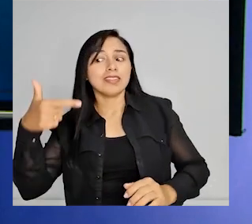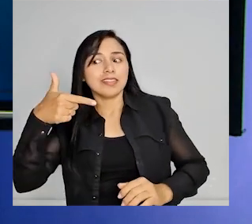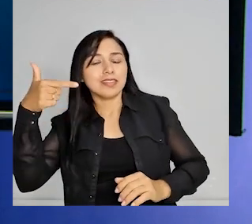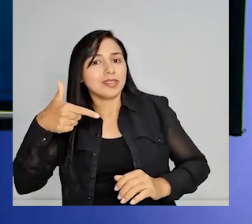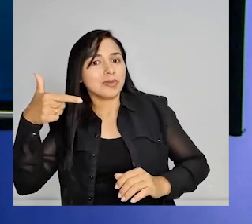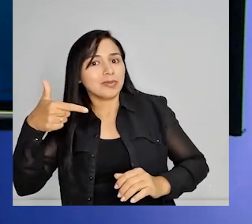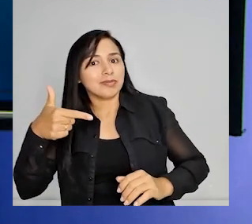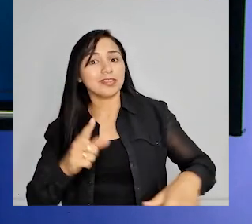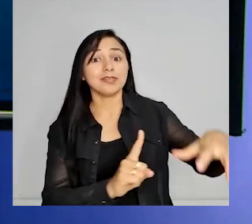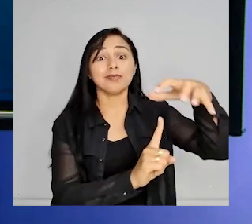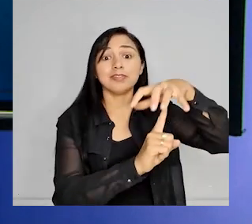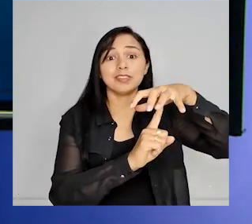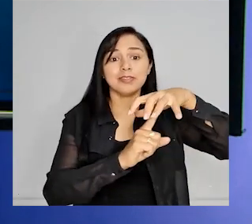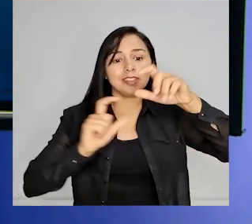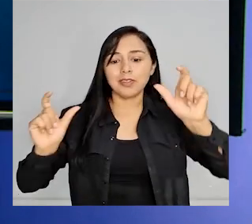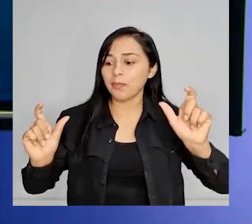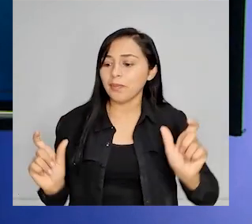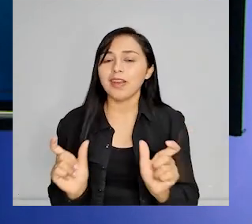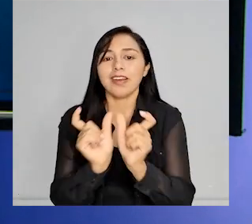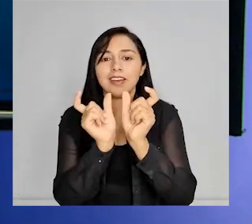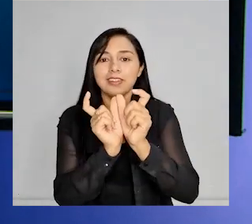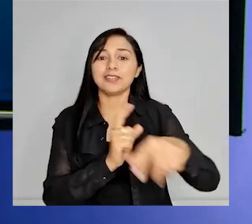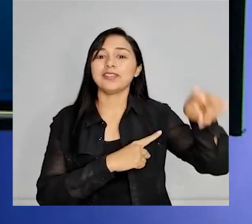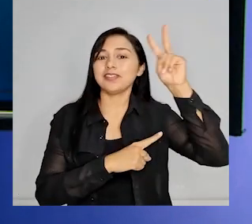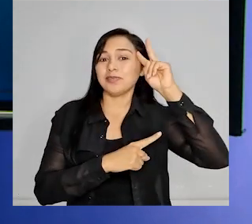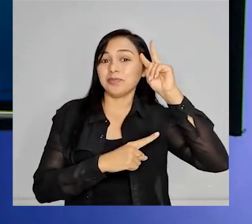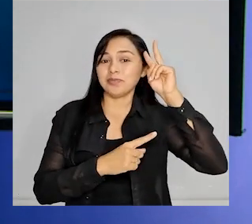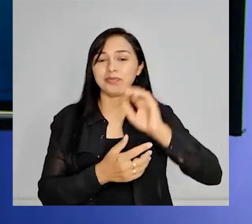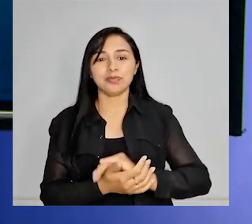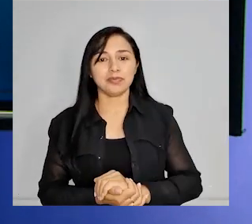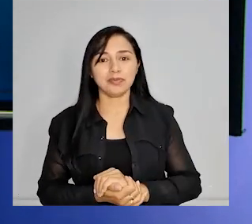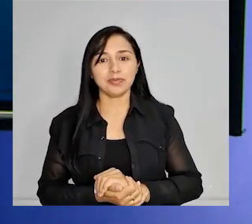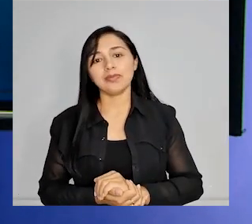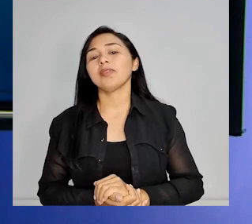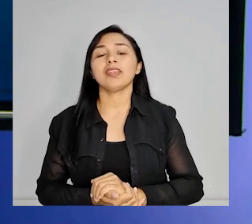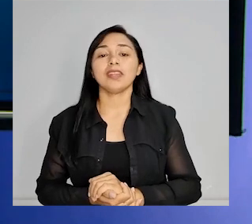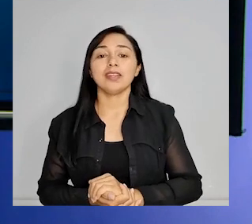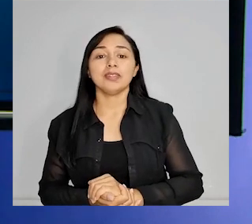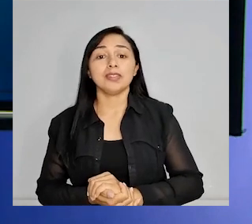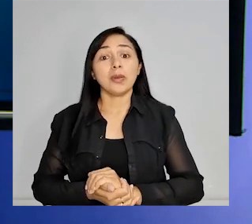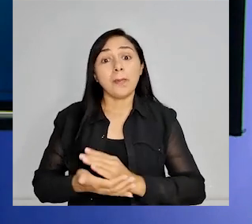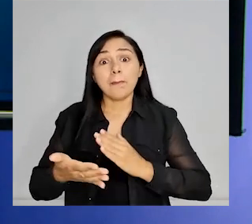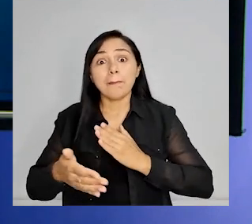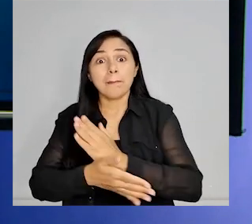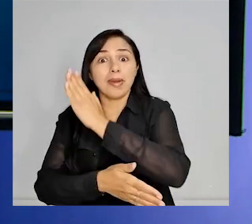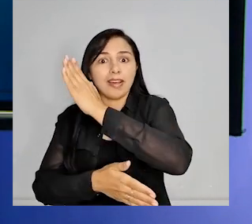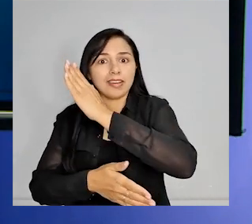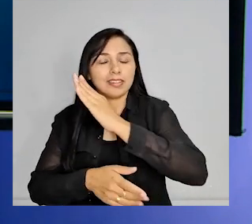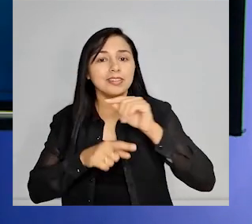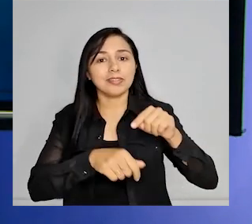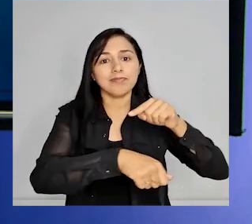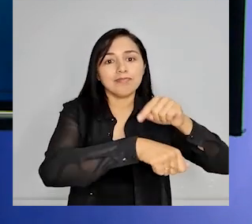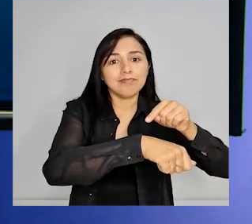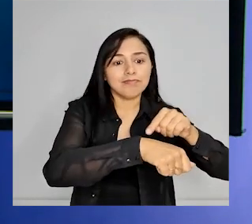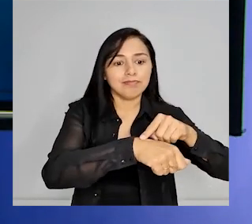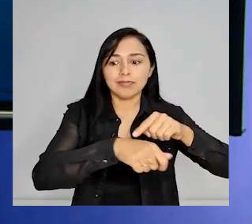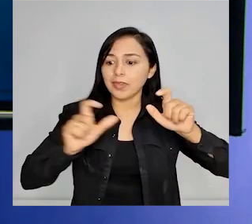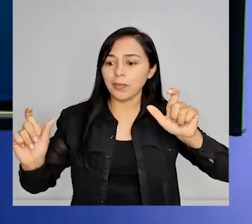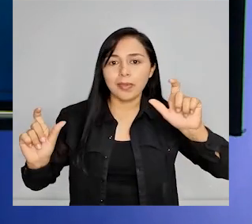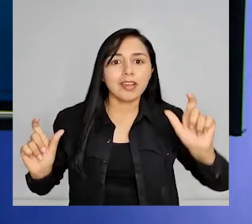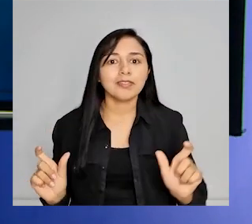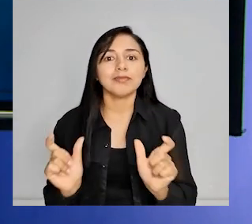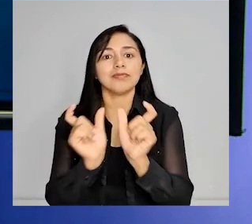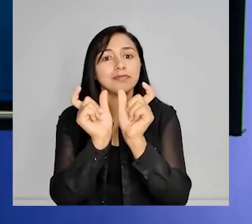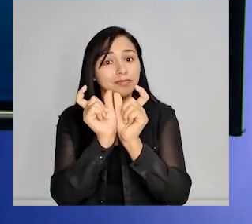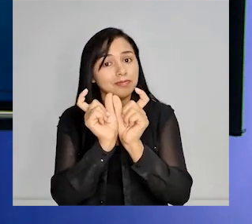formou segunda-feira. Passatempo, né, que já é uma palavra escrita junta. O verbo passa se